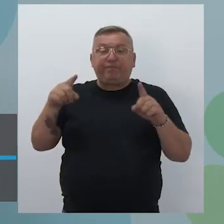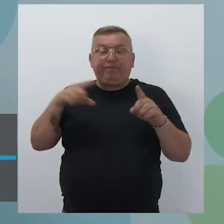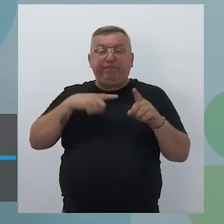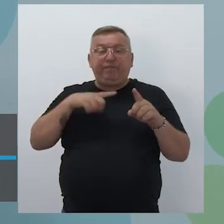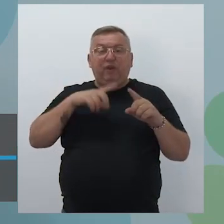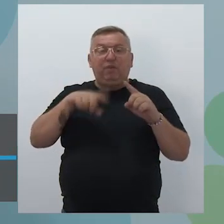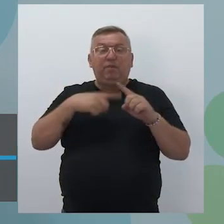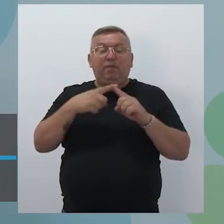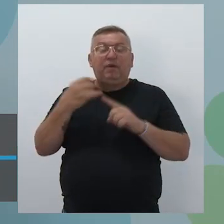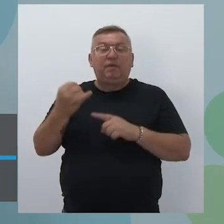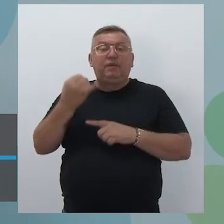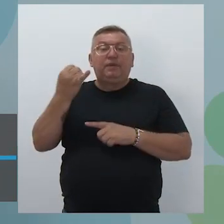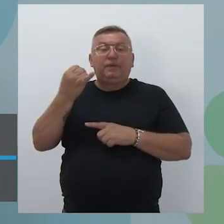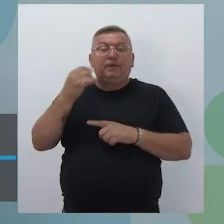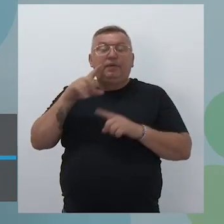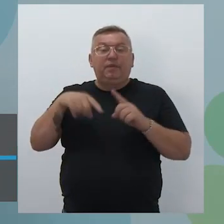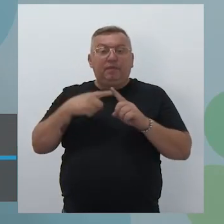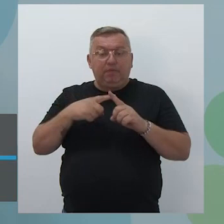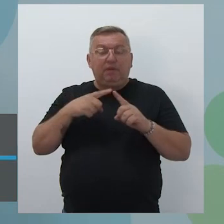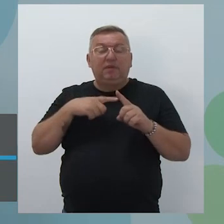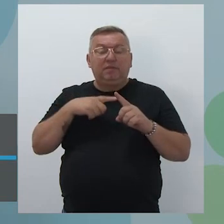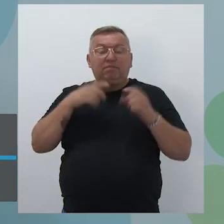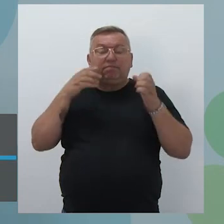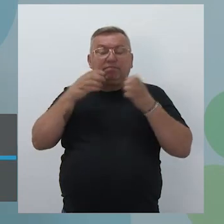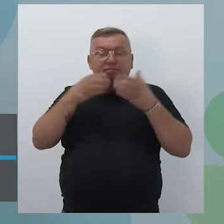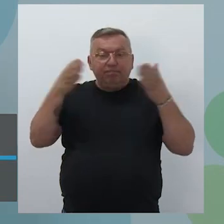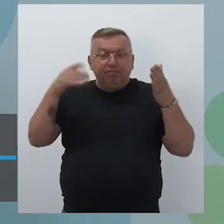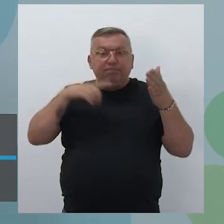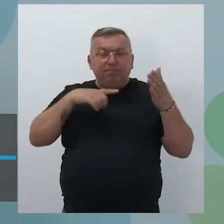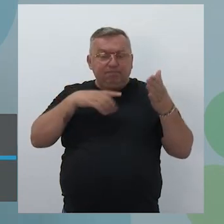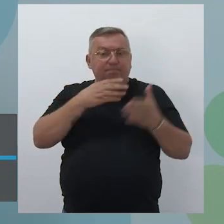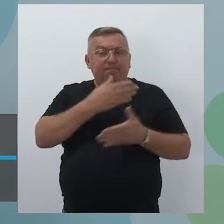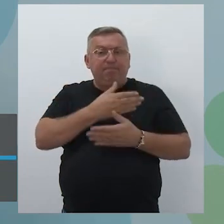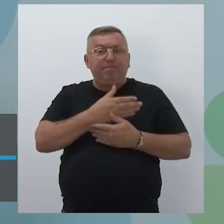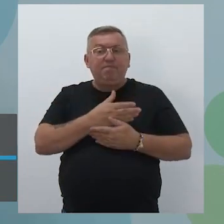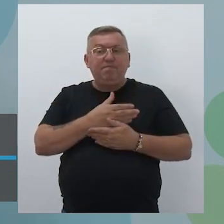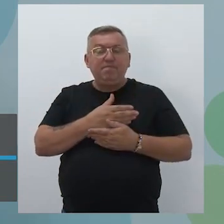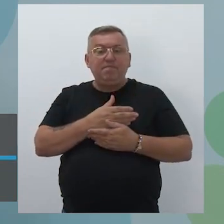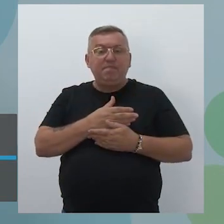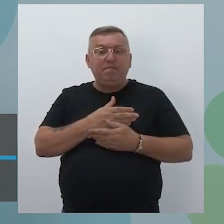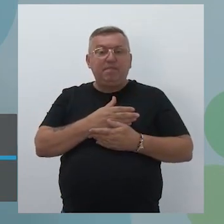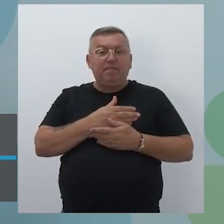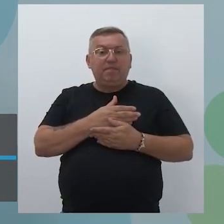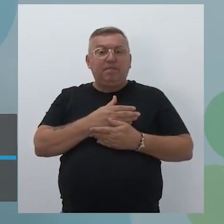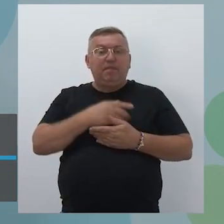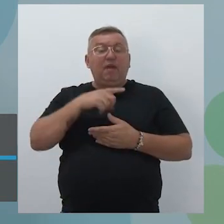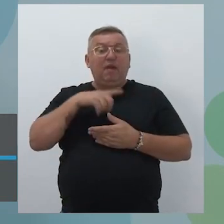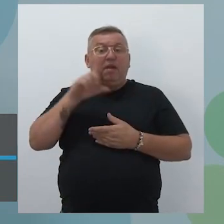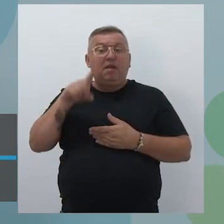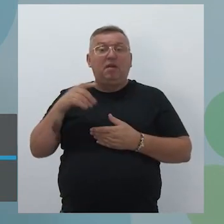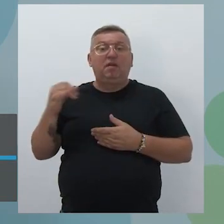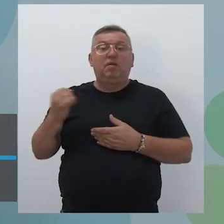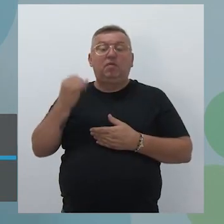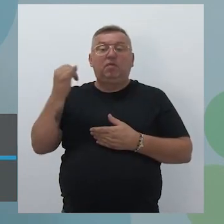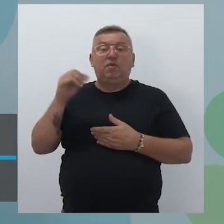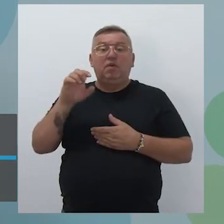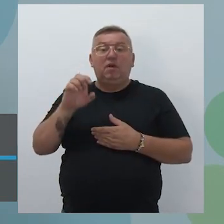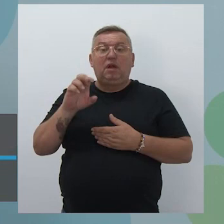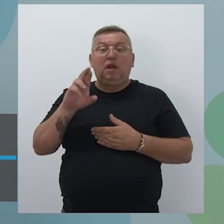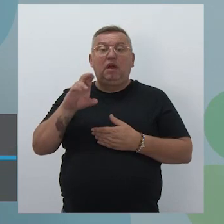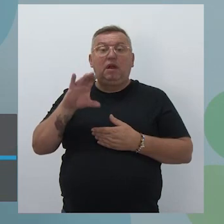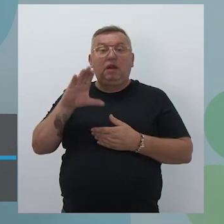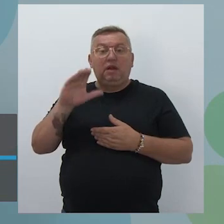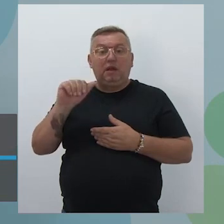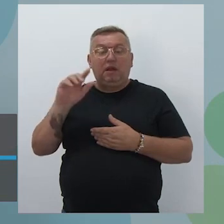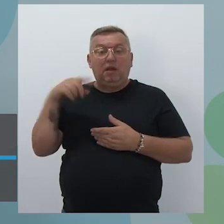mais relevantes, mais importantes estão lá. E é bem importante o que a Érica nos trouxe.